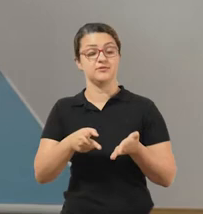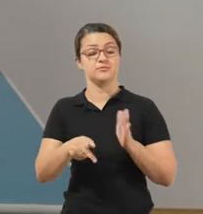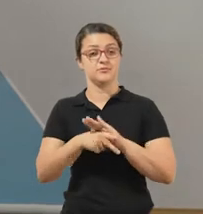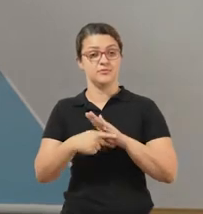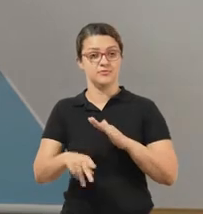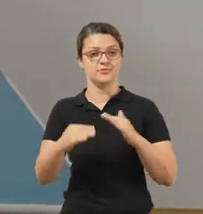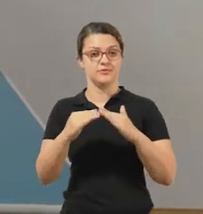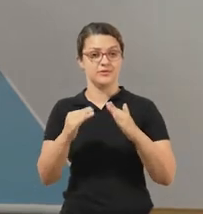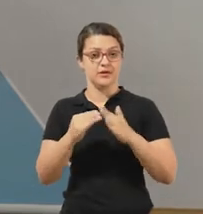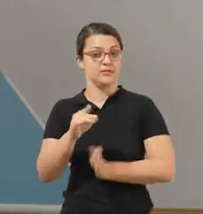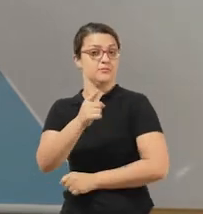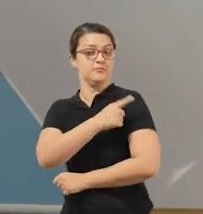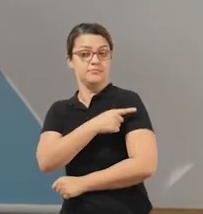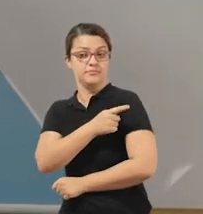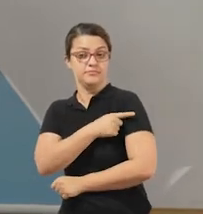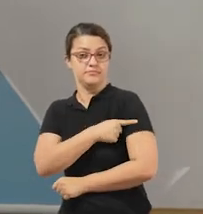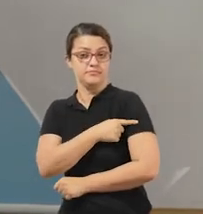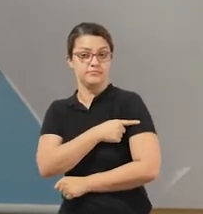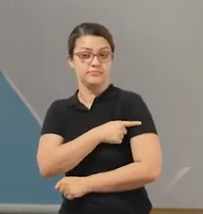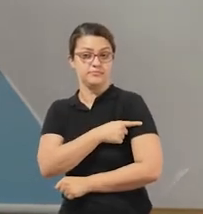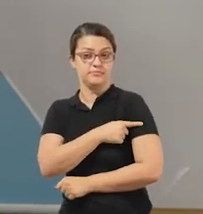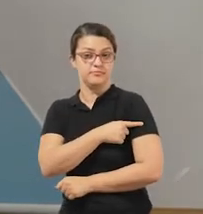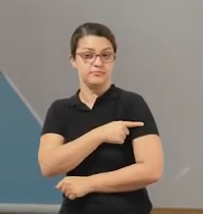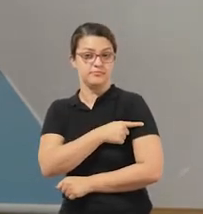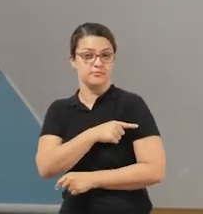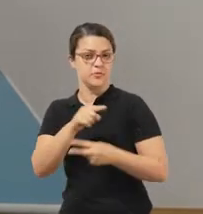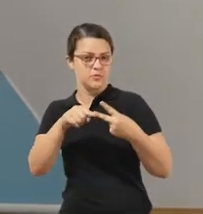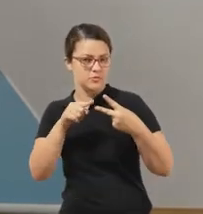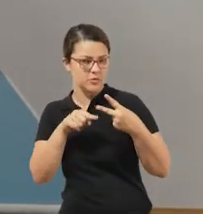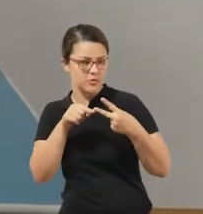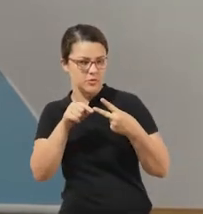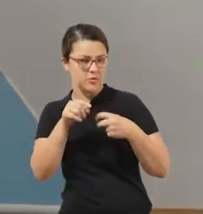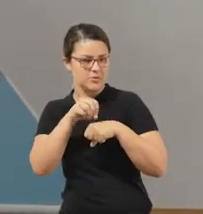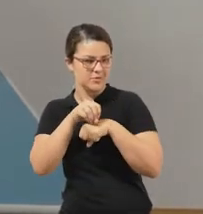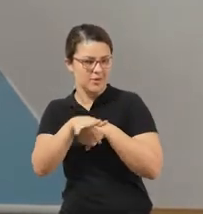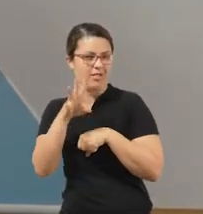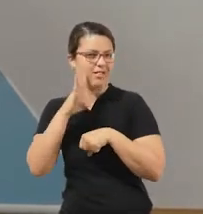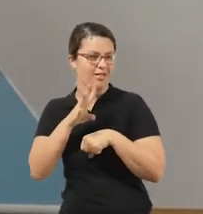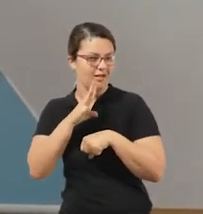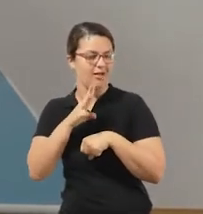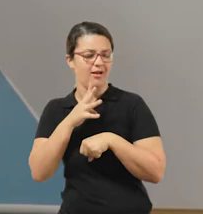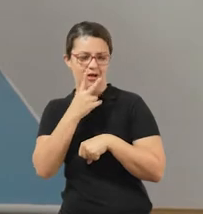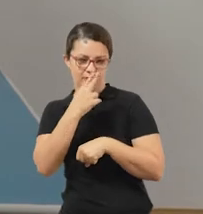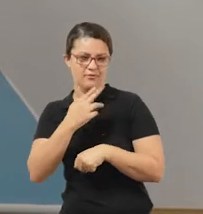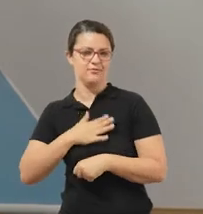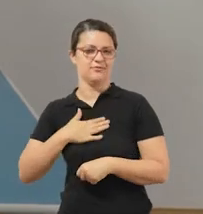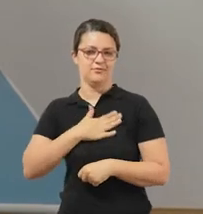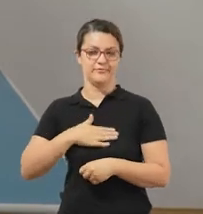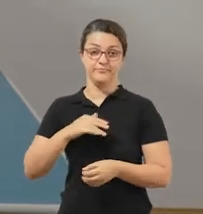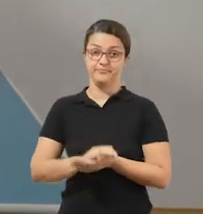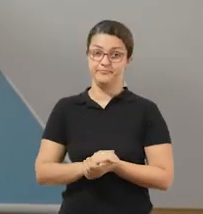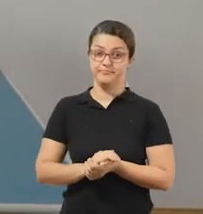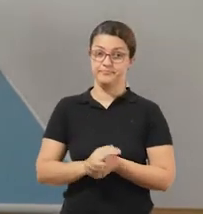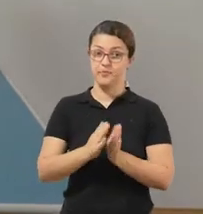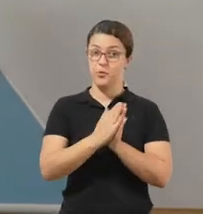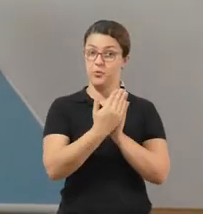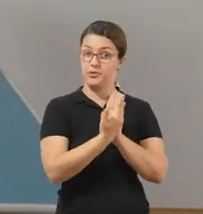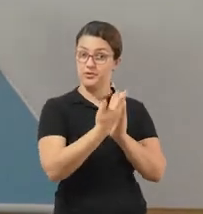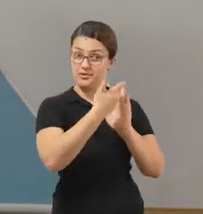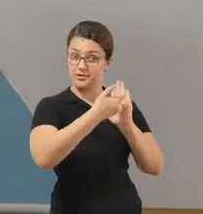para as crianças do primeiro ano, tá bem? Eu trouxe duas sugestões bem legais que acho que vocês vão gostar. Uma delas